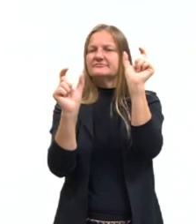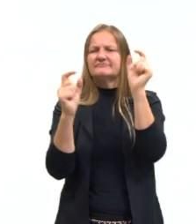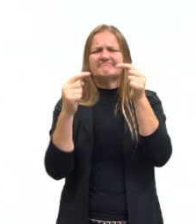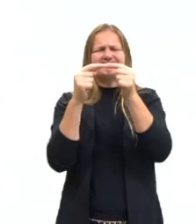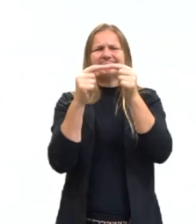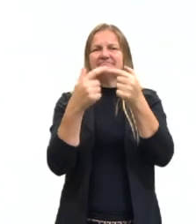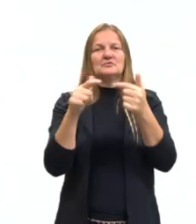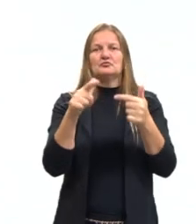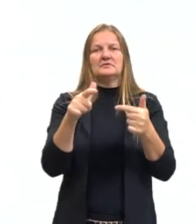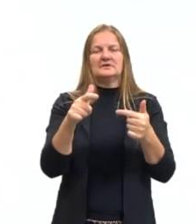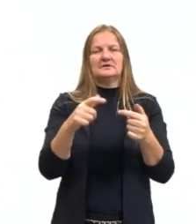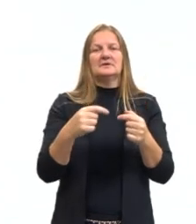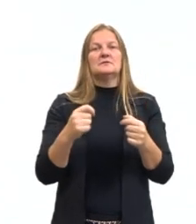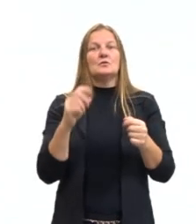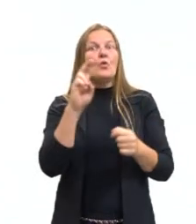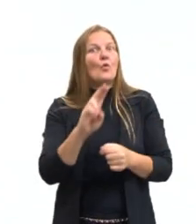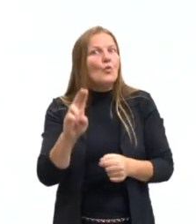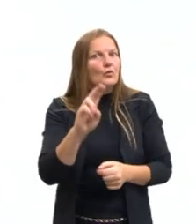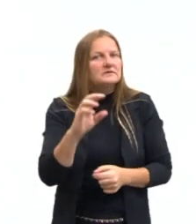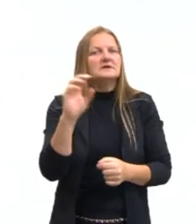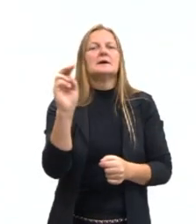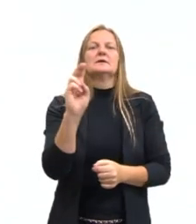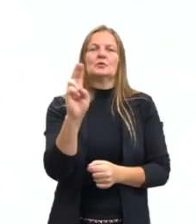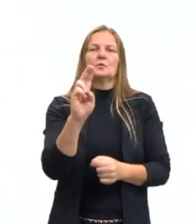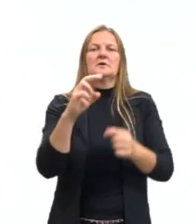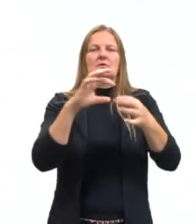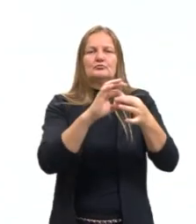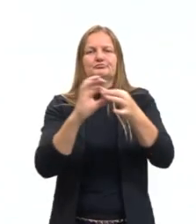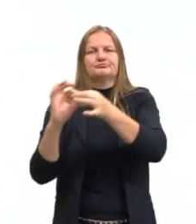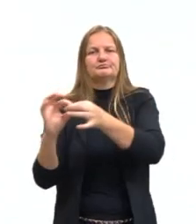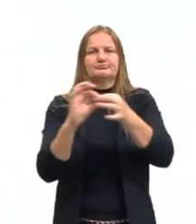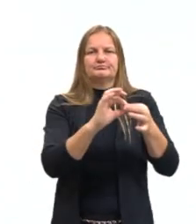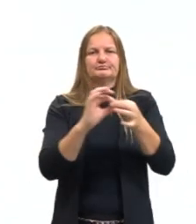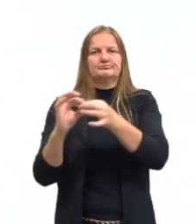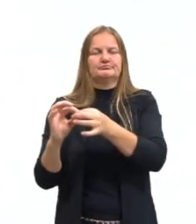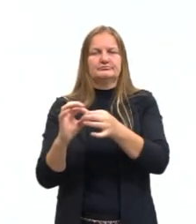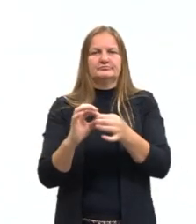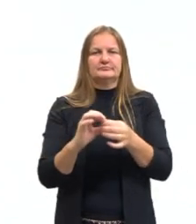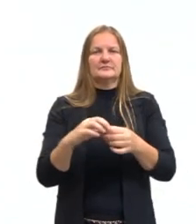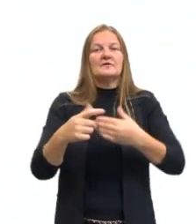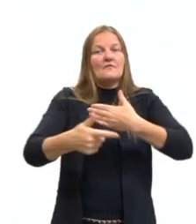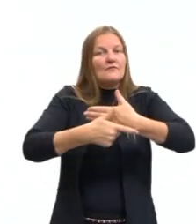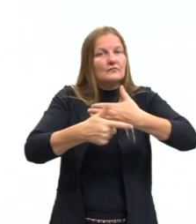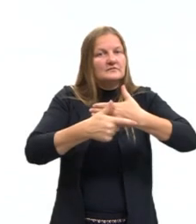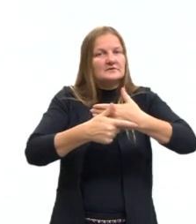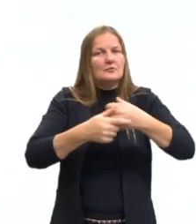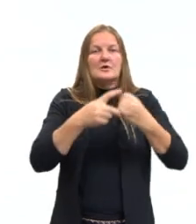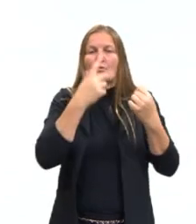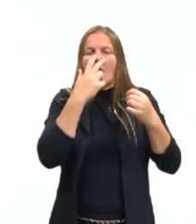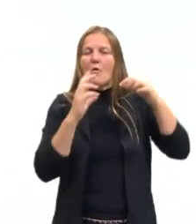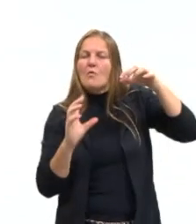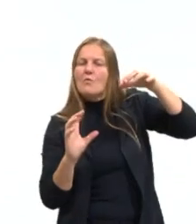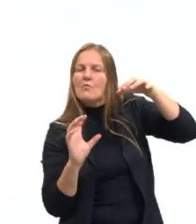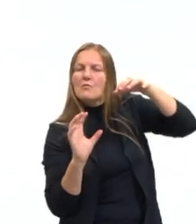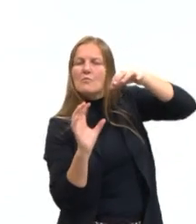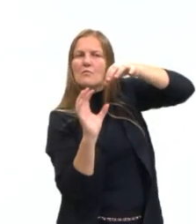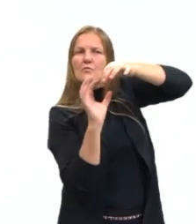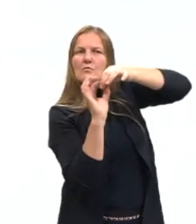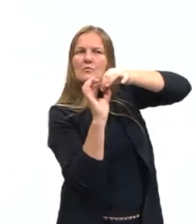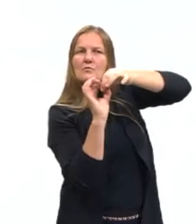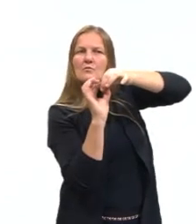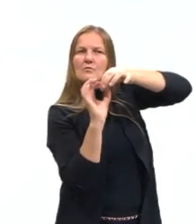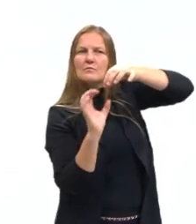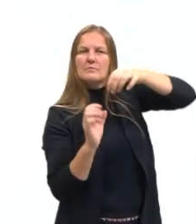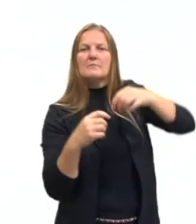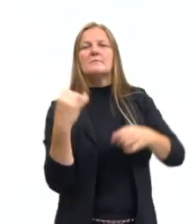o que que eu vou fazer eu vou usar um conector e vai fazer esse trabalho para mim que vai ligar uma